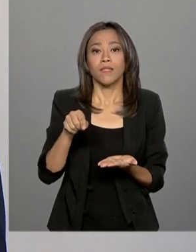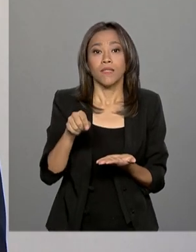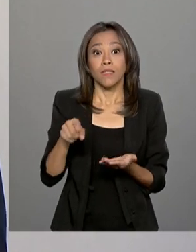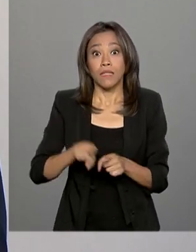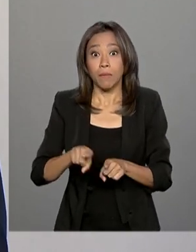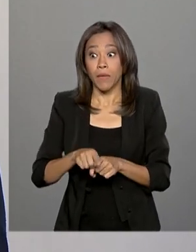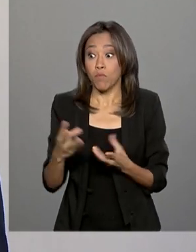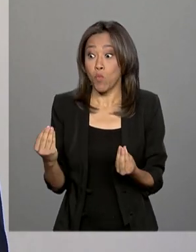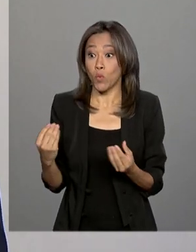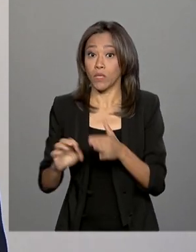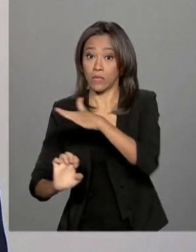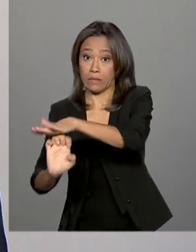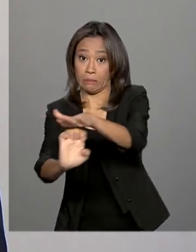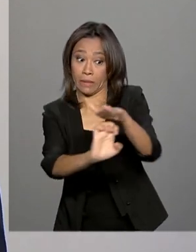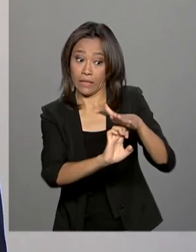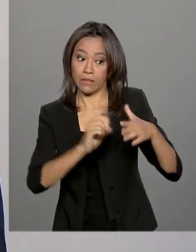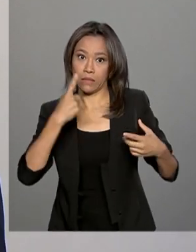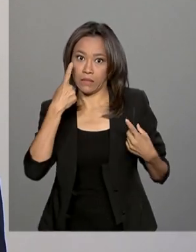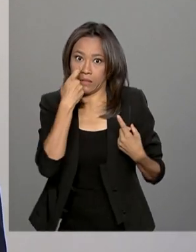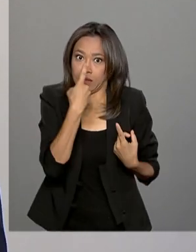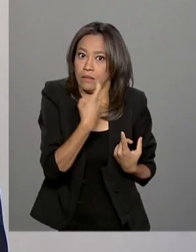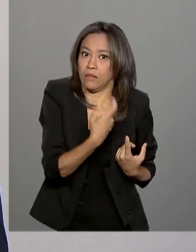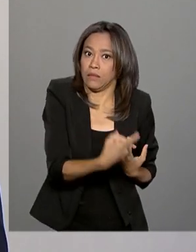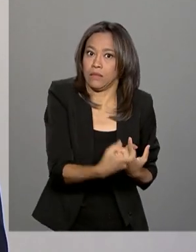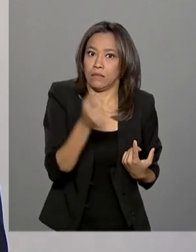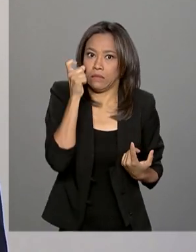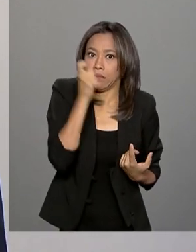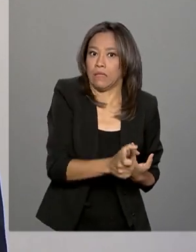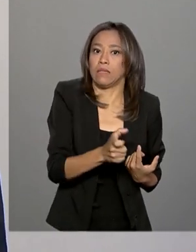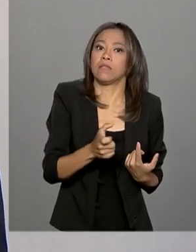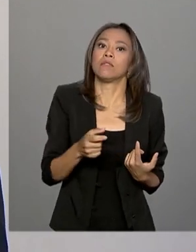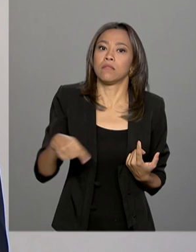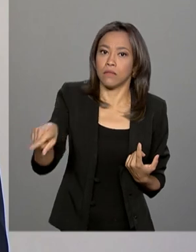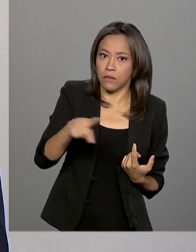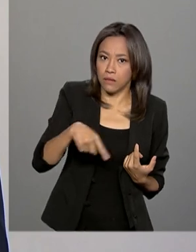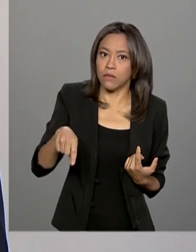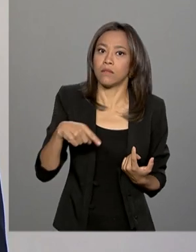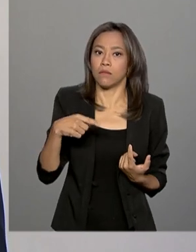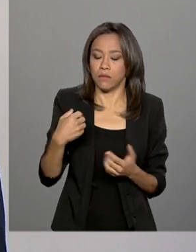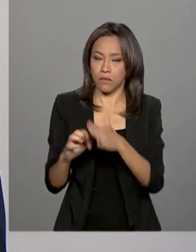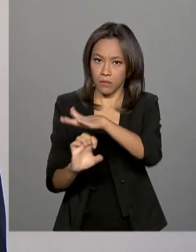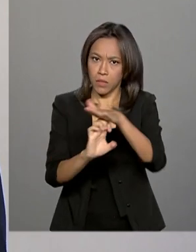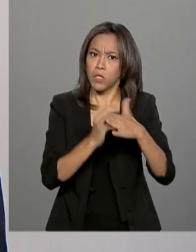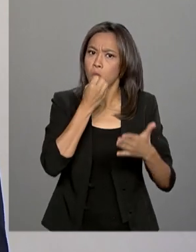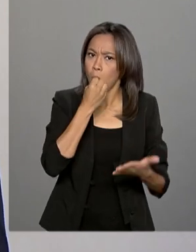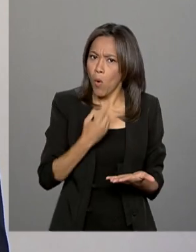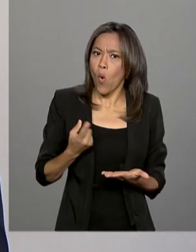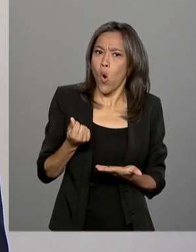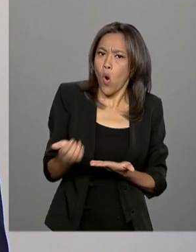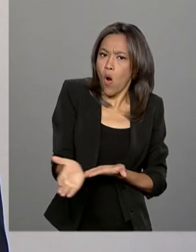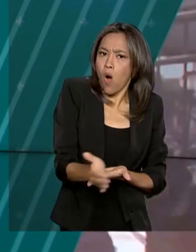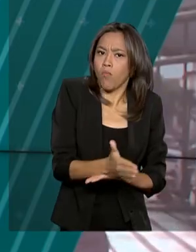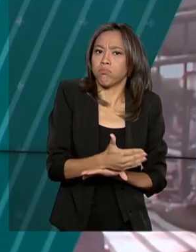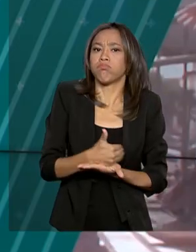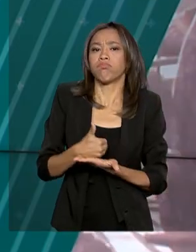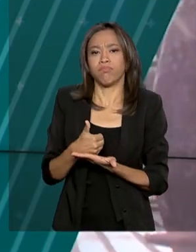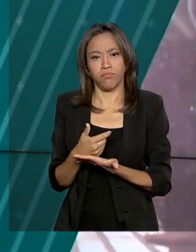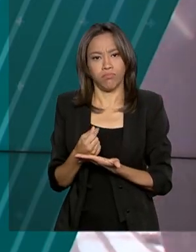concorrência que com certeza virá e a gente pode até imaginar aí uma boa arrecadação em termos de outorga.